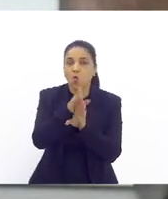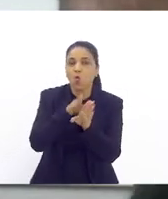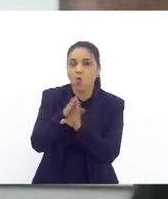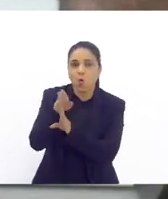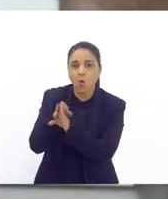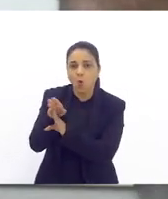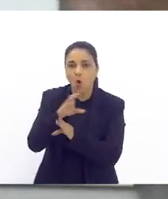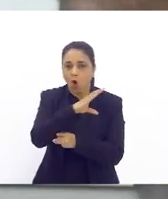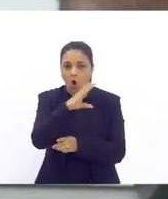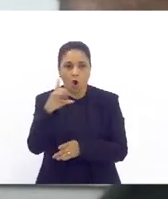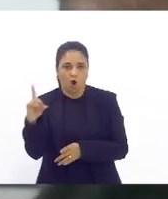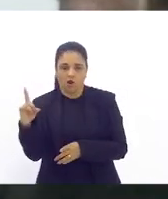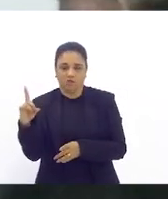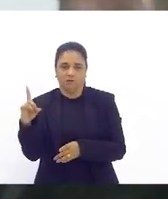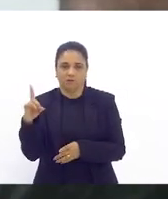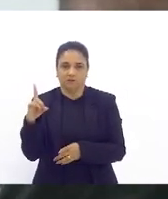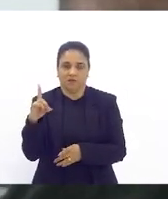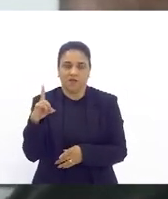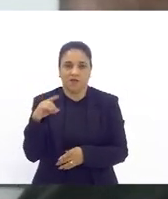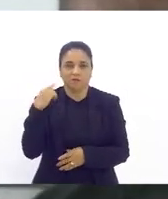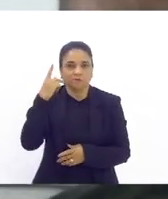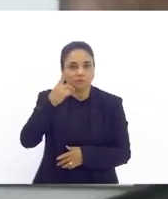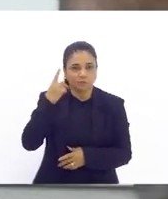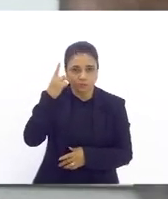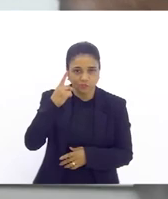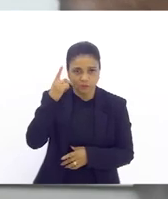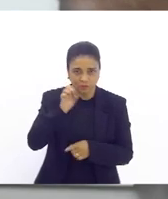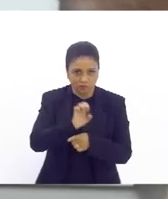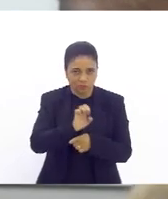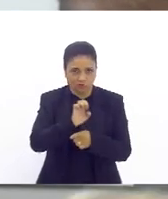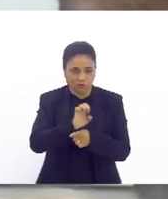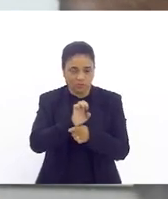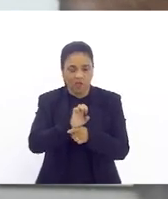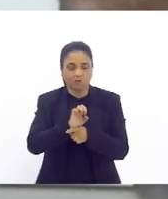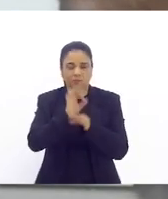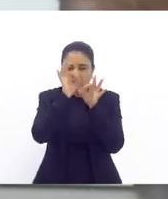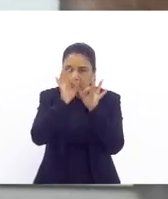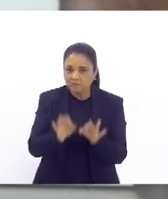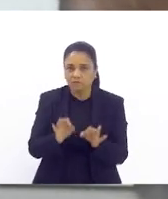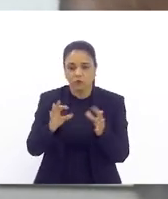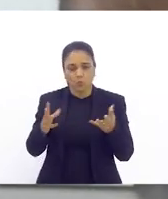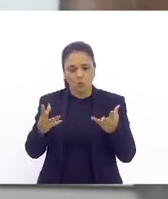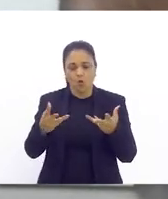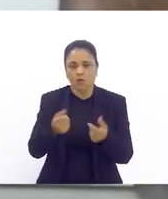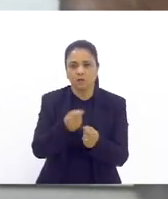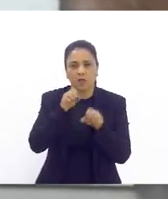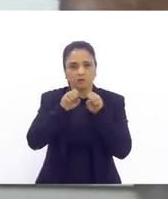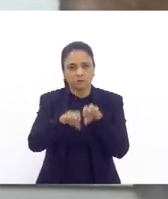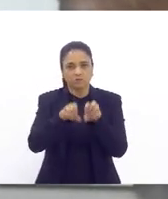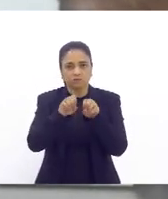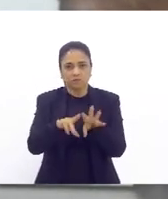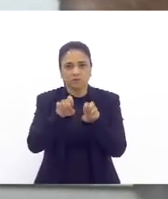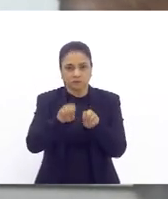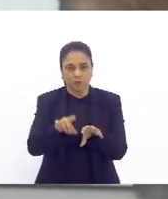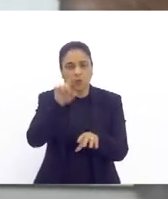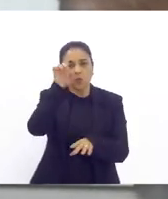do estado para que possamos possamos garantir uma educação de qualidade uma educação digna para toda a população para nossas crianças